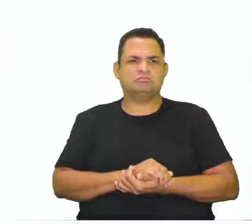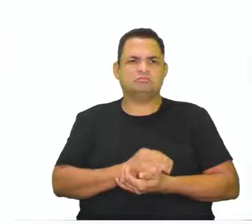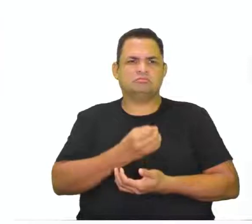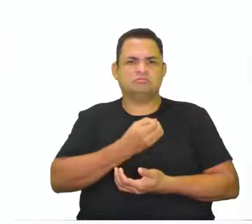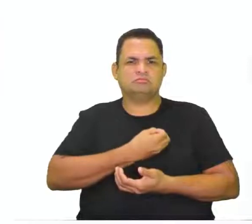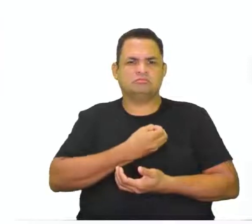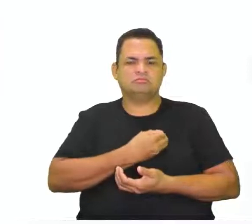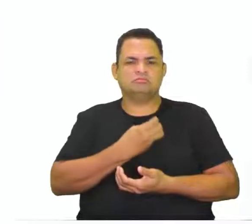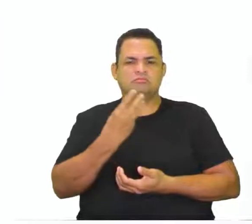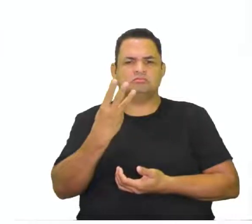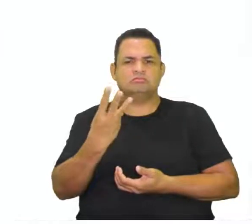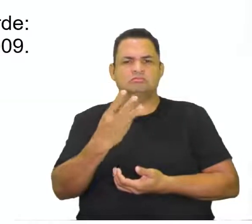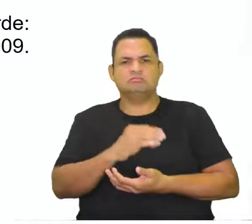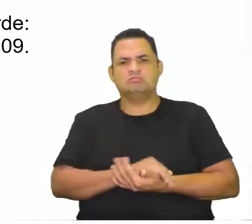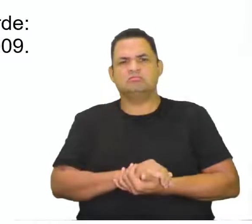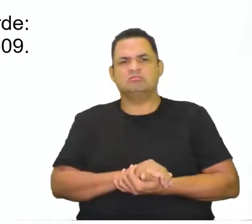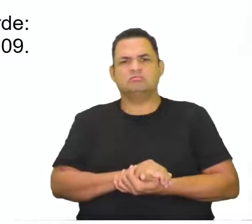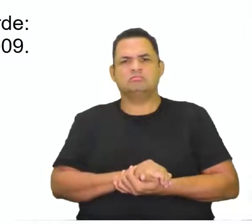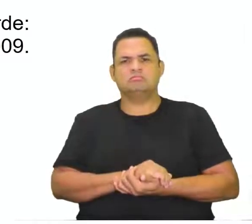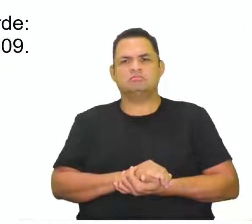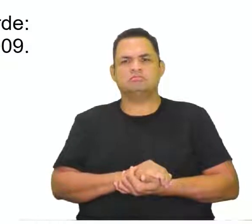Questão número 3.